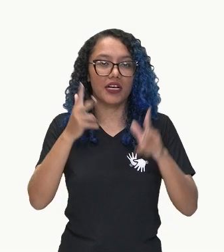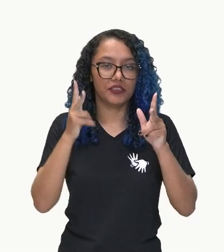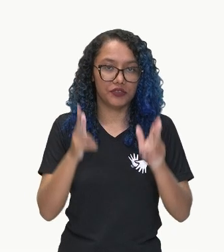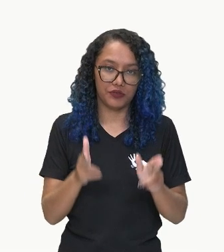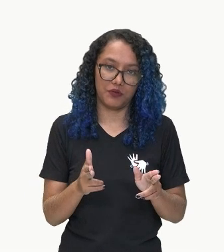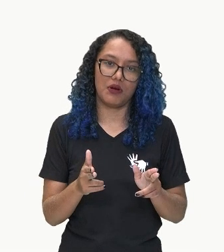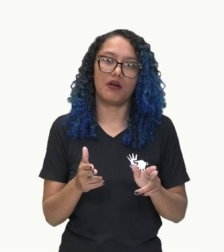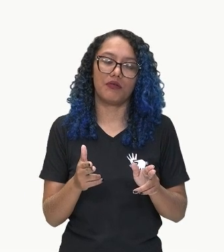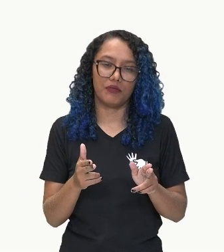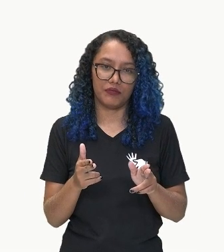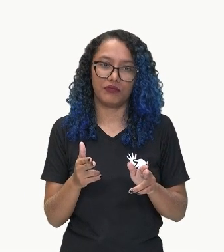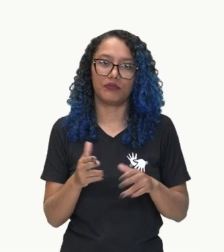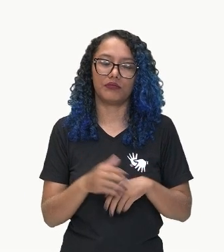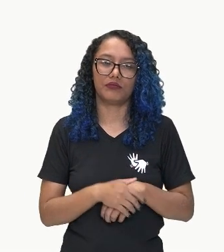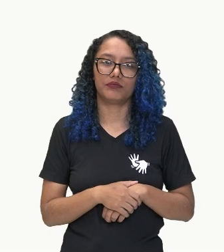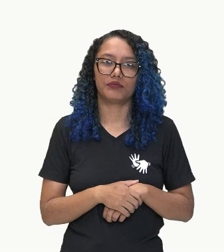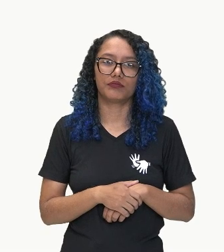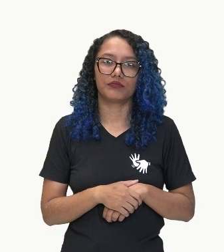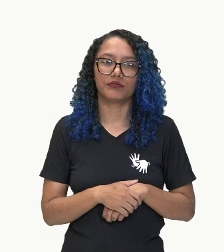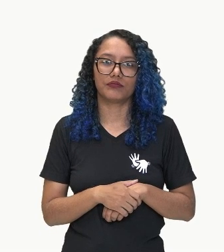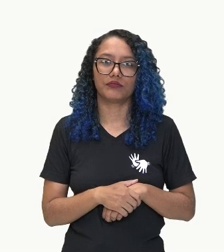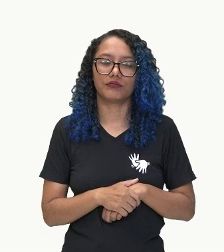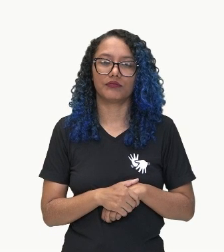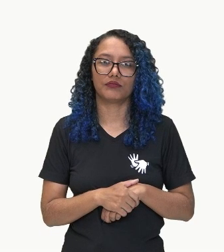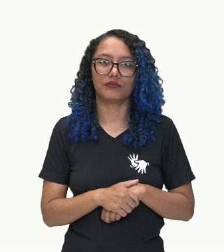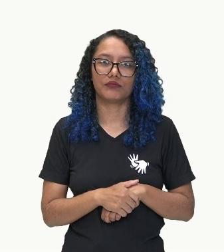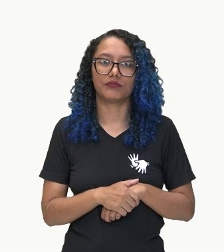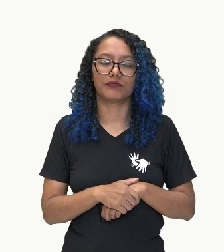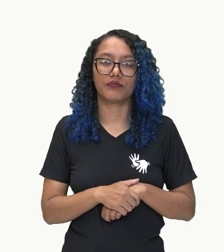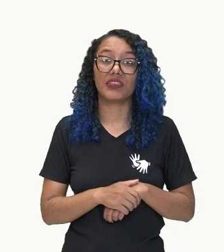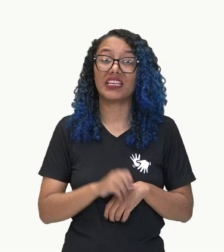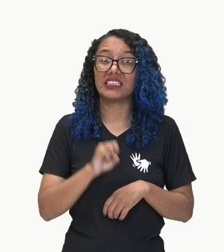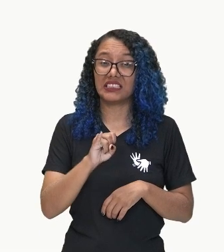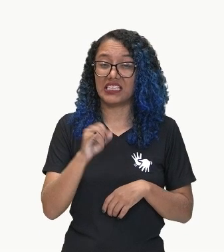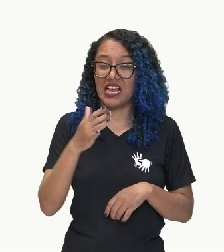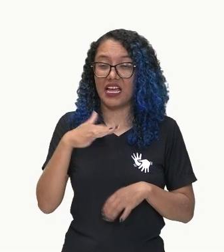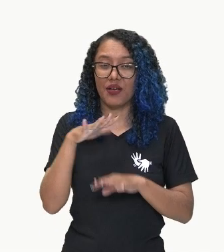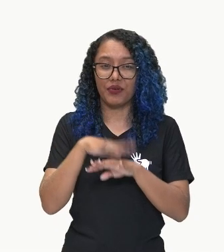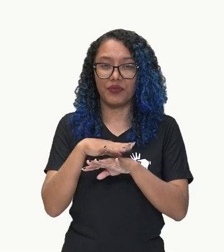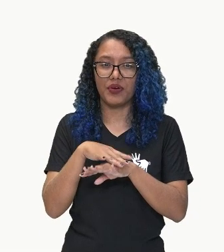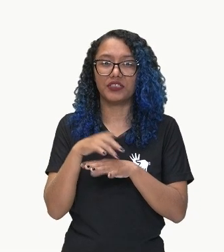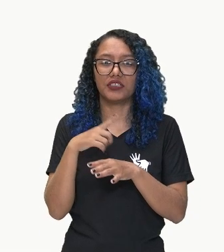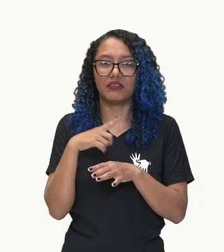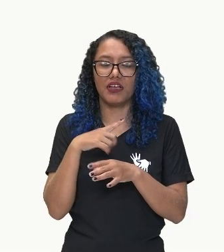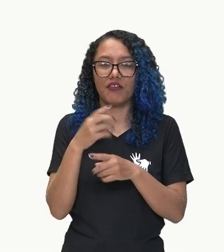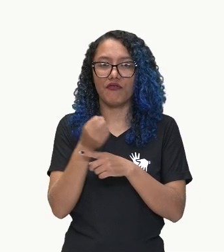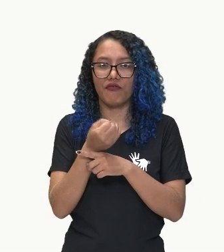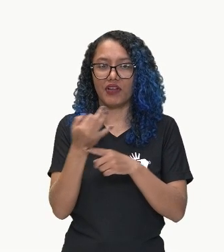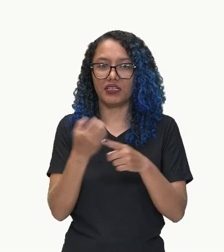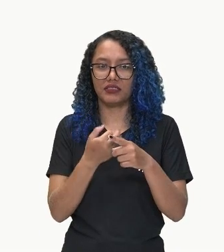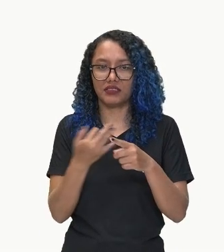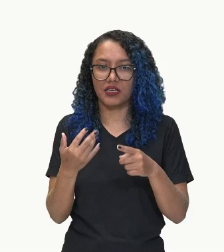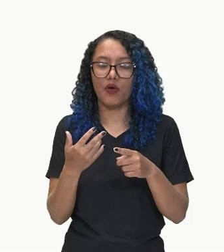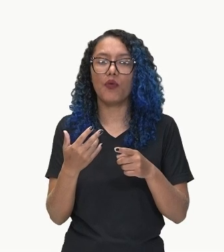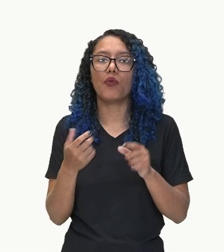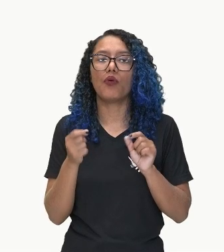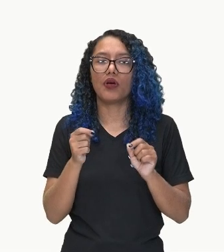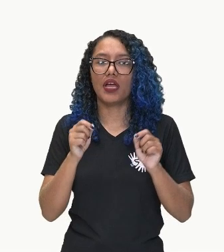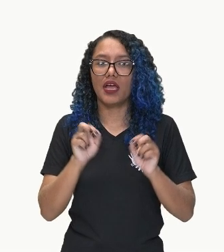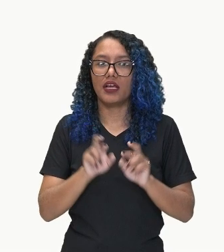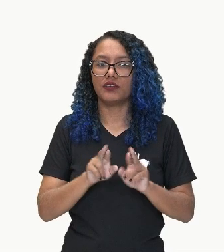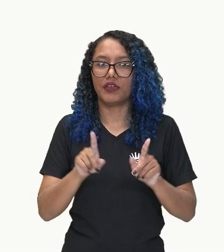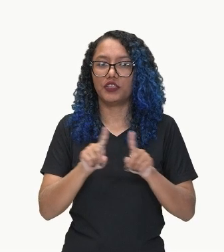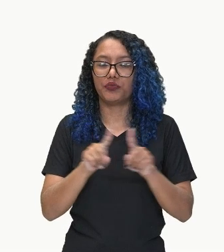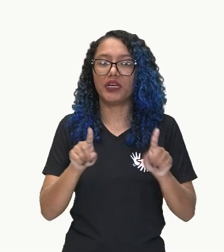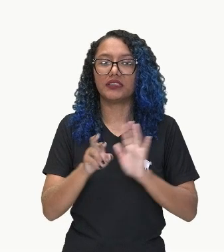matemática, quando frações com escritas diferentes representam a mesma quantidade, nós